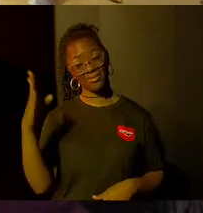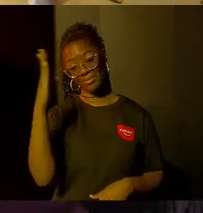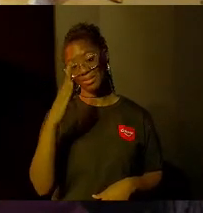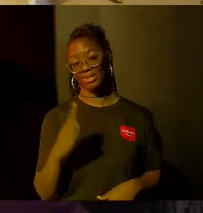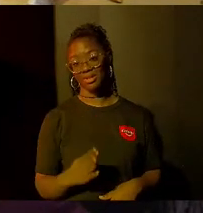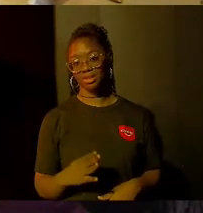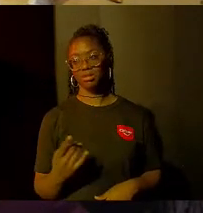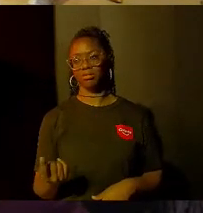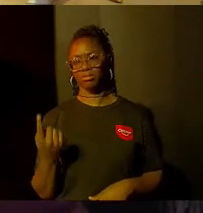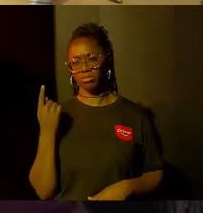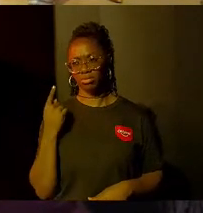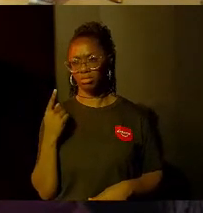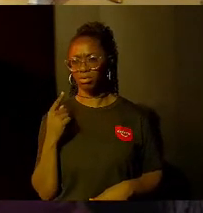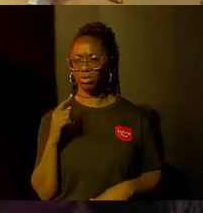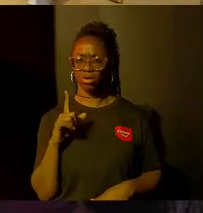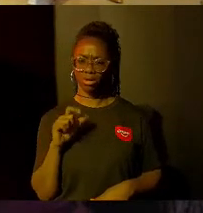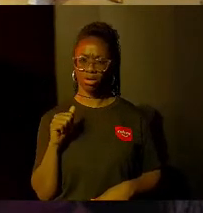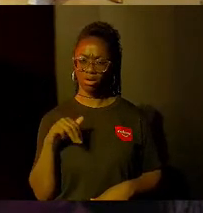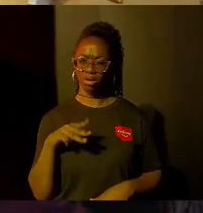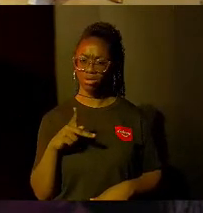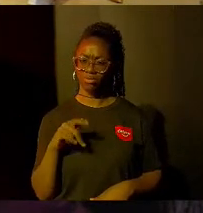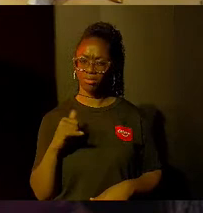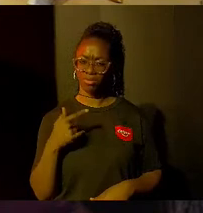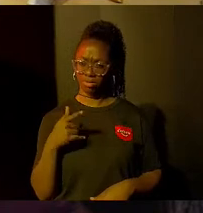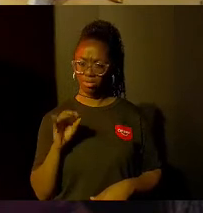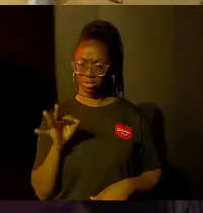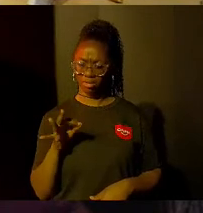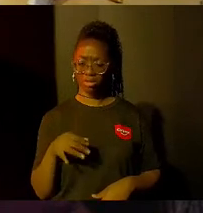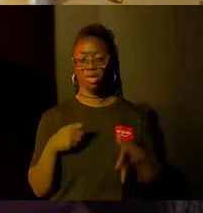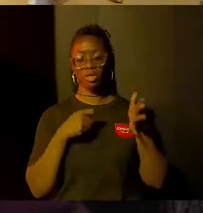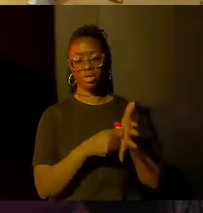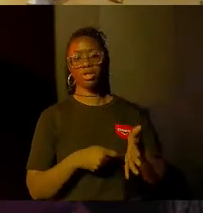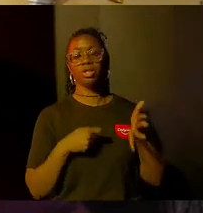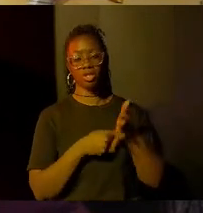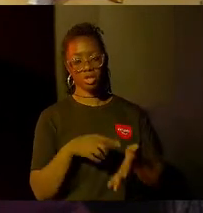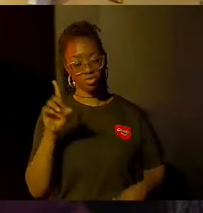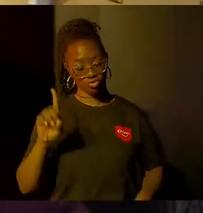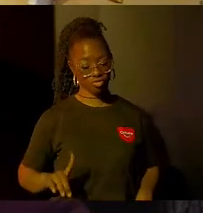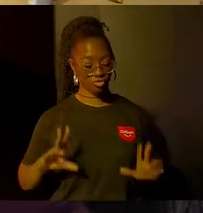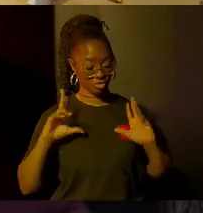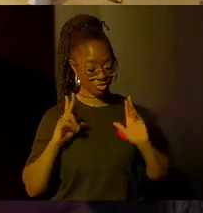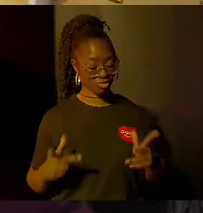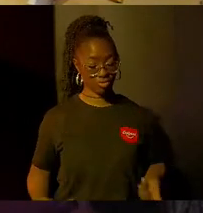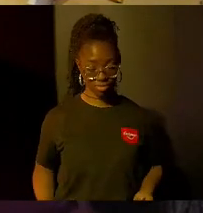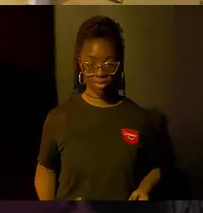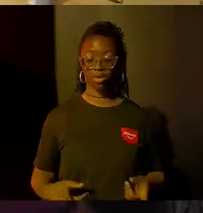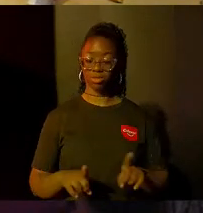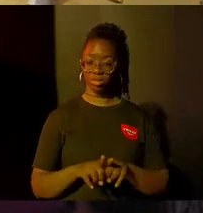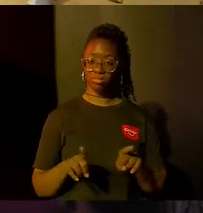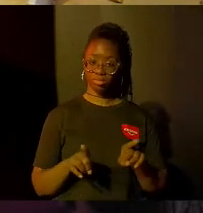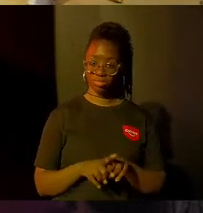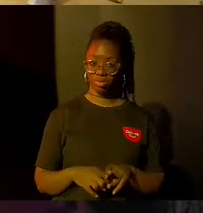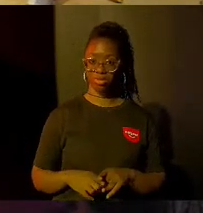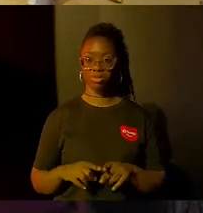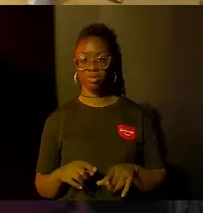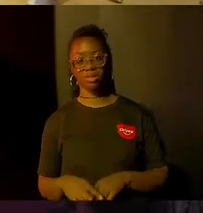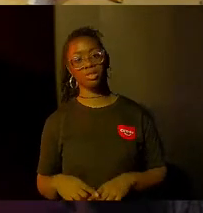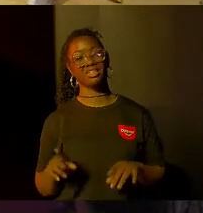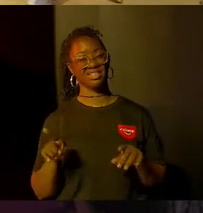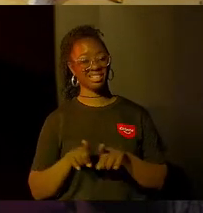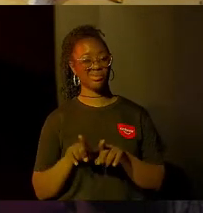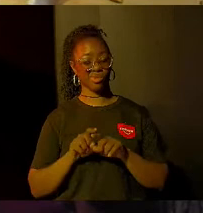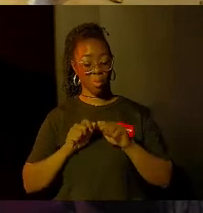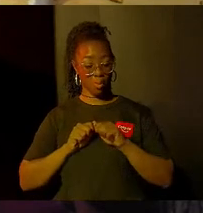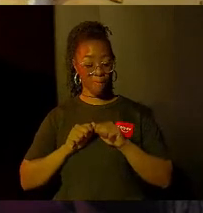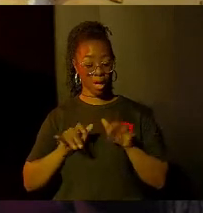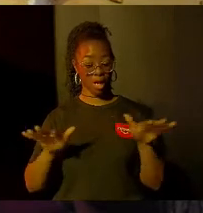era o Lampião ele foi um ativista pelos direitos humanos e na época da epidemia da Aids foi